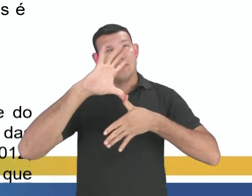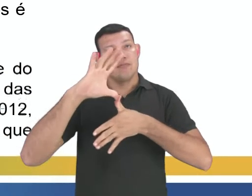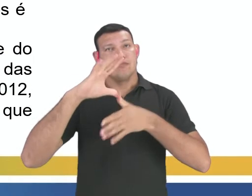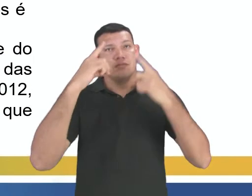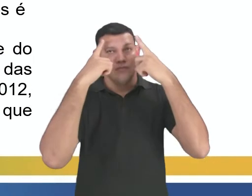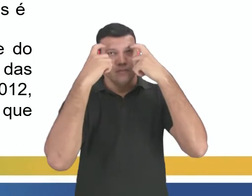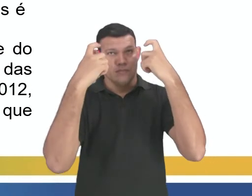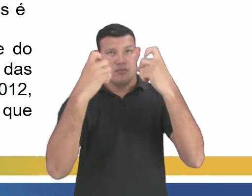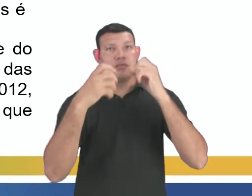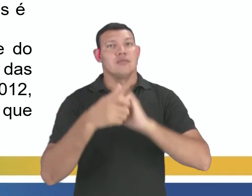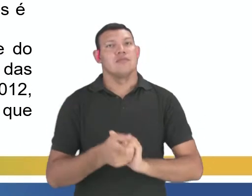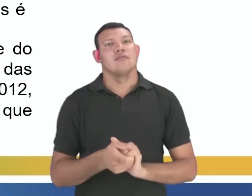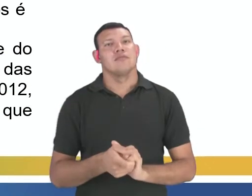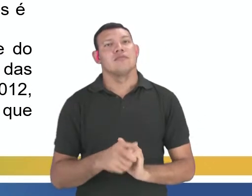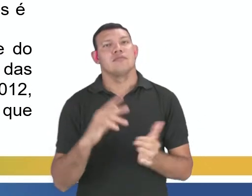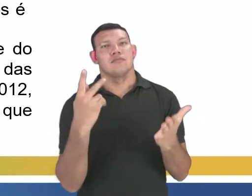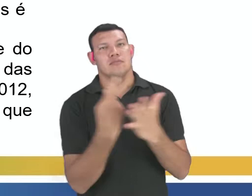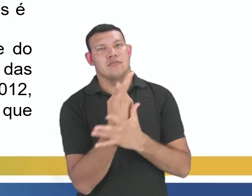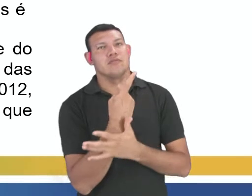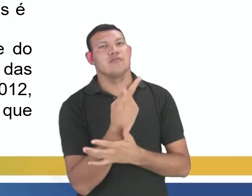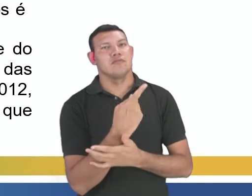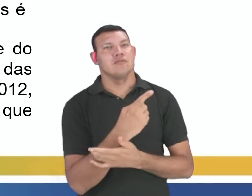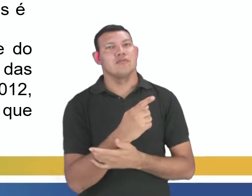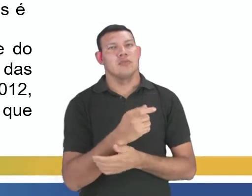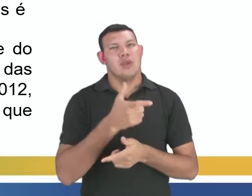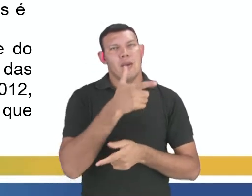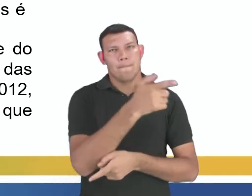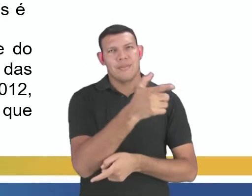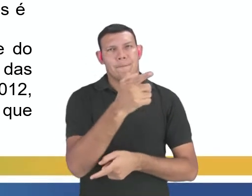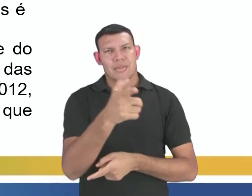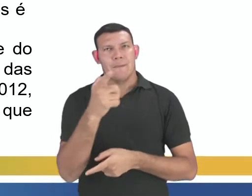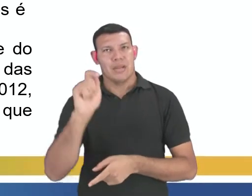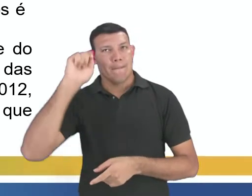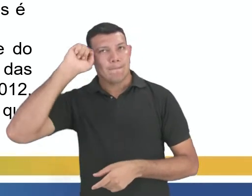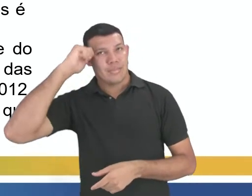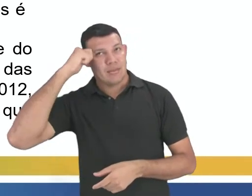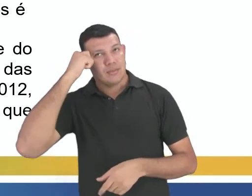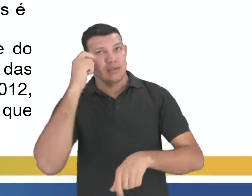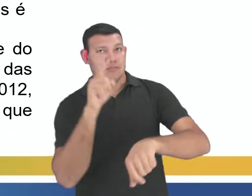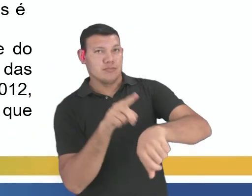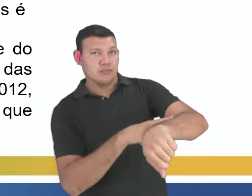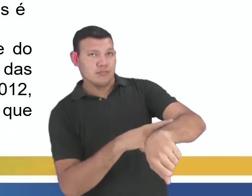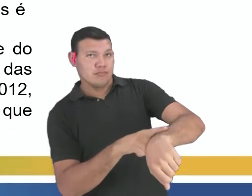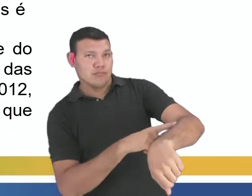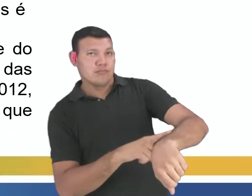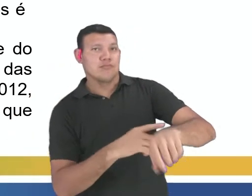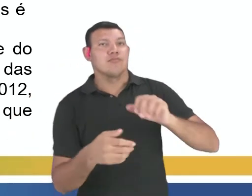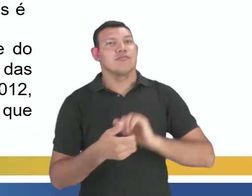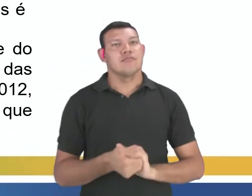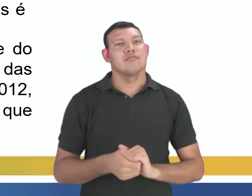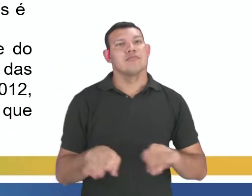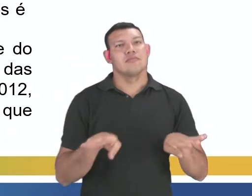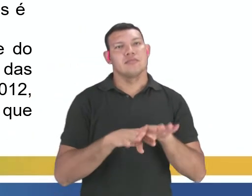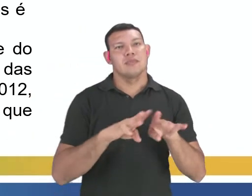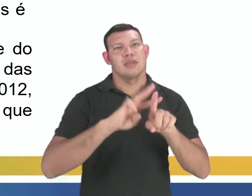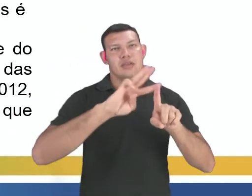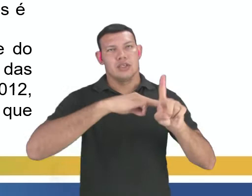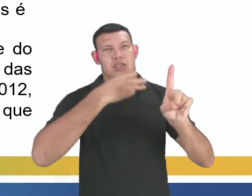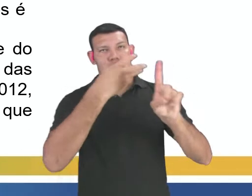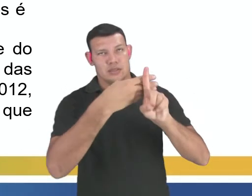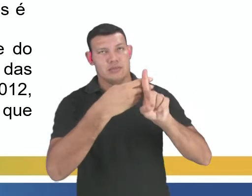branca. Os jovens negros também são os principais alvos da atividade policial e do encarceramento no